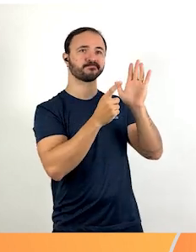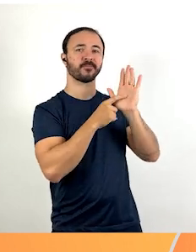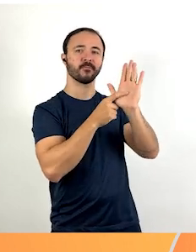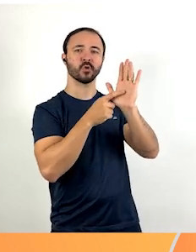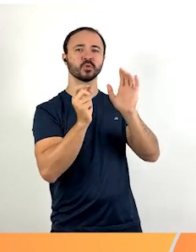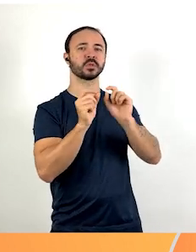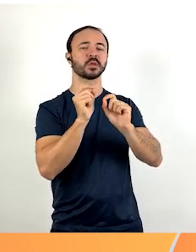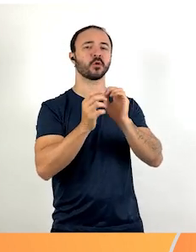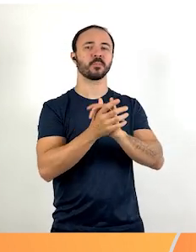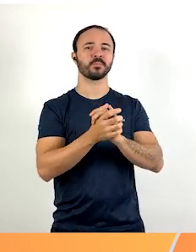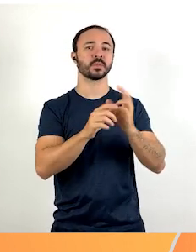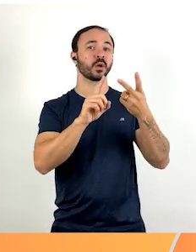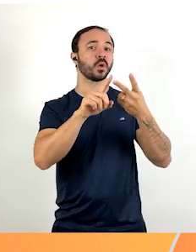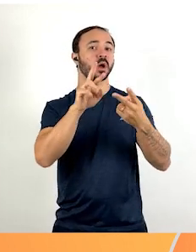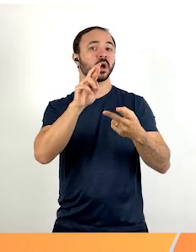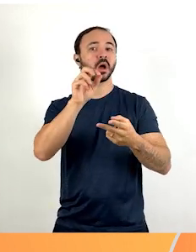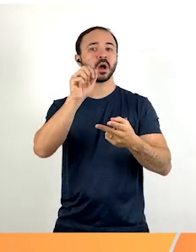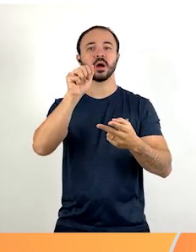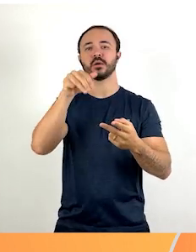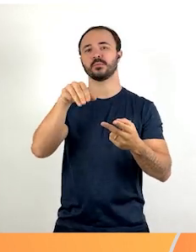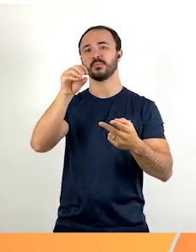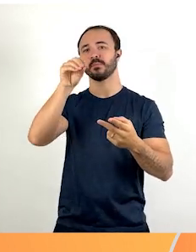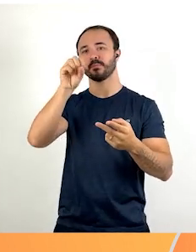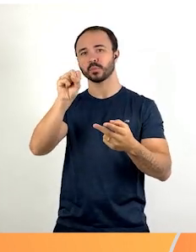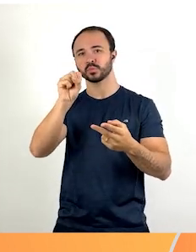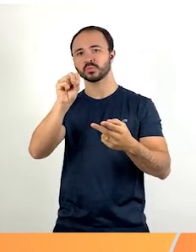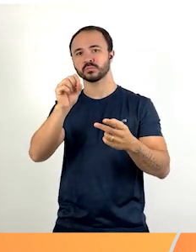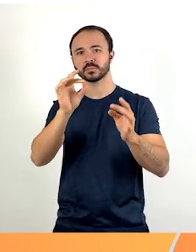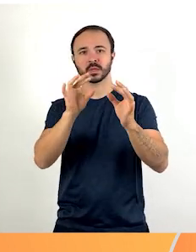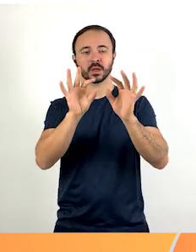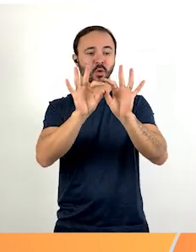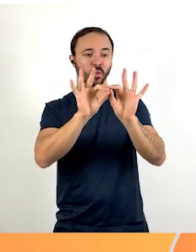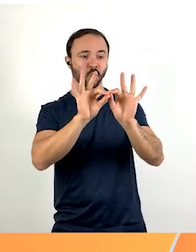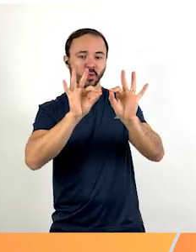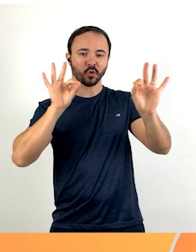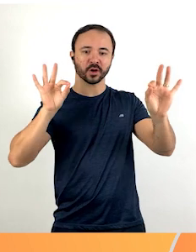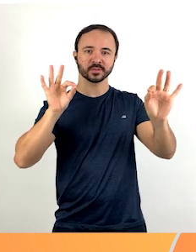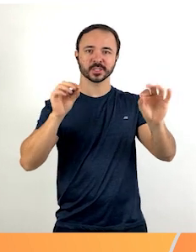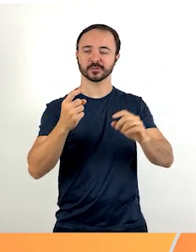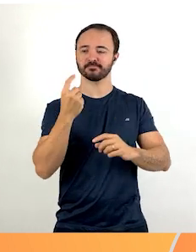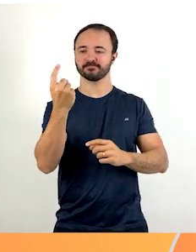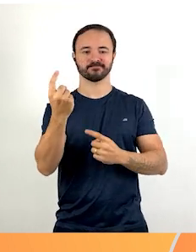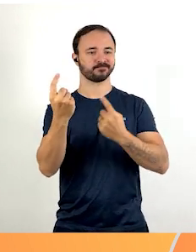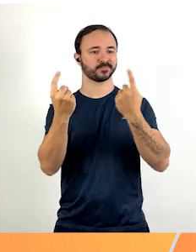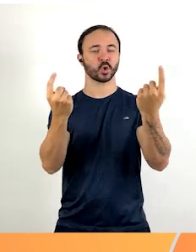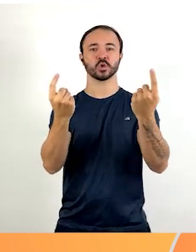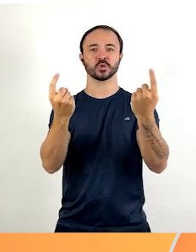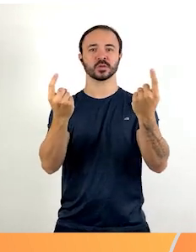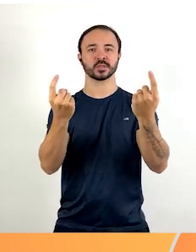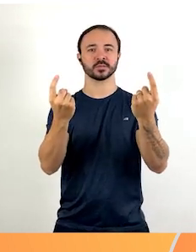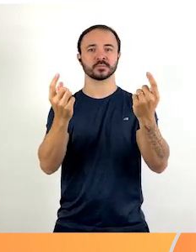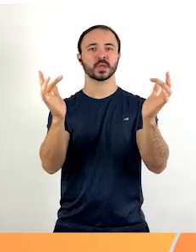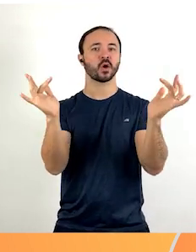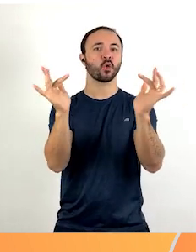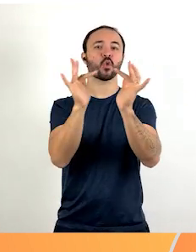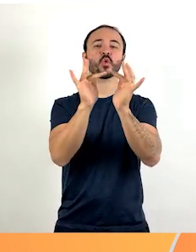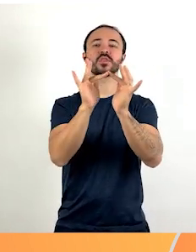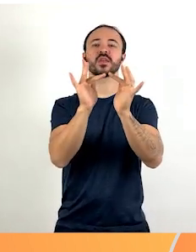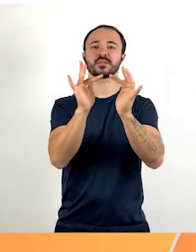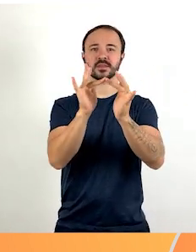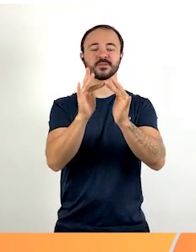nó. Ramos é o caminho entre dois nós consecutivos. Quando você tem dois nós